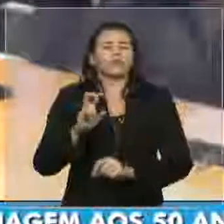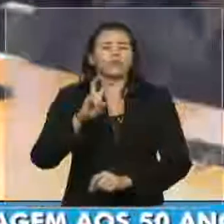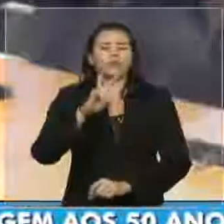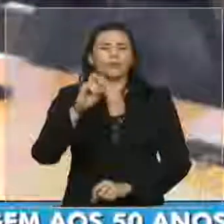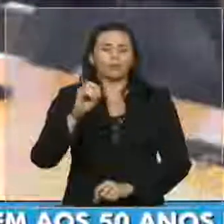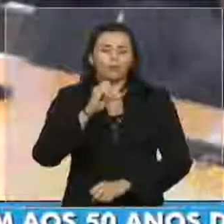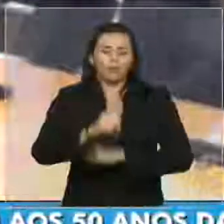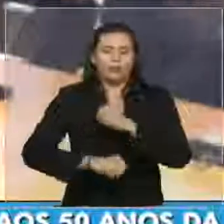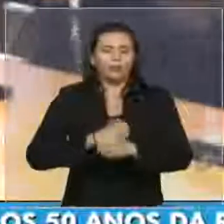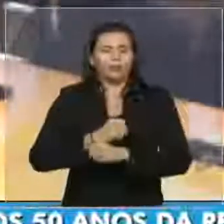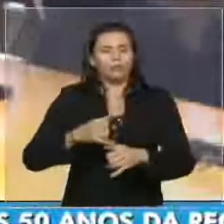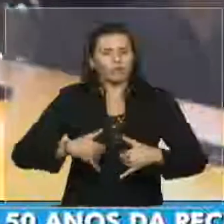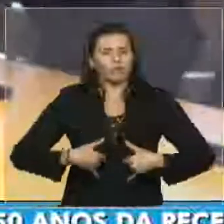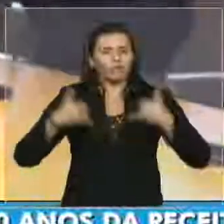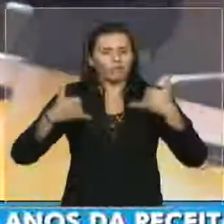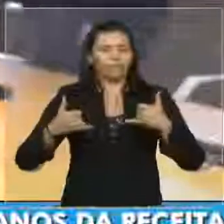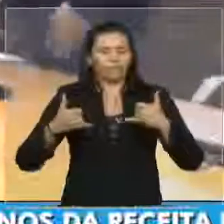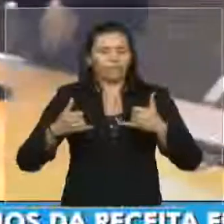Brasil.